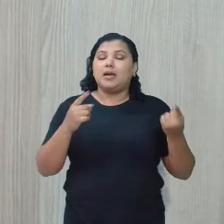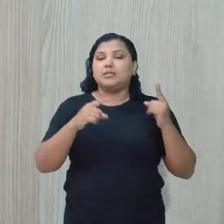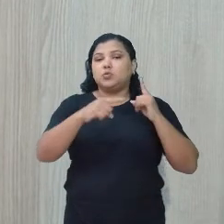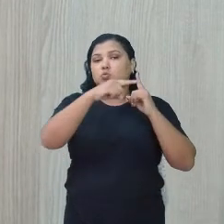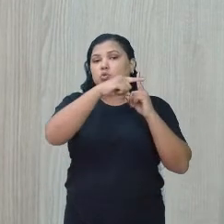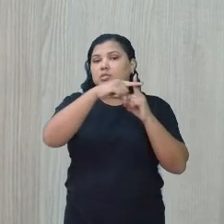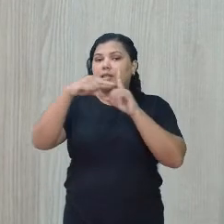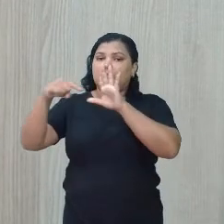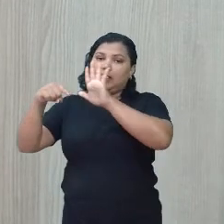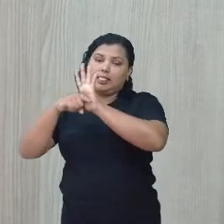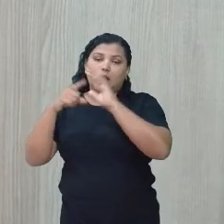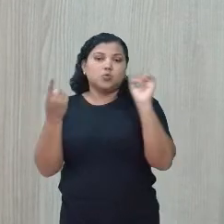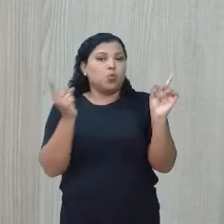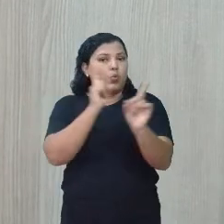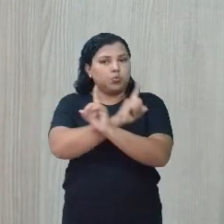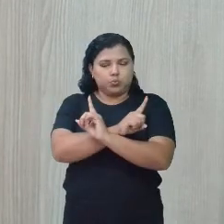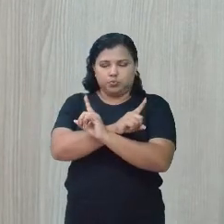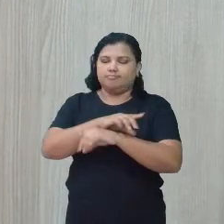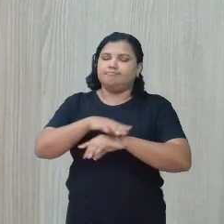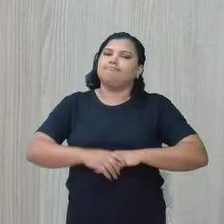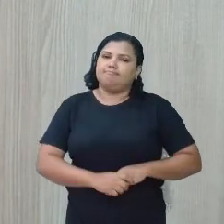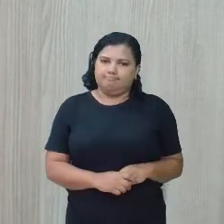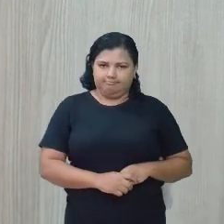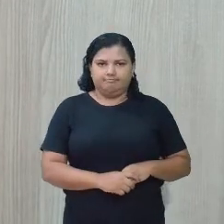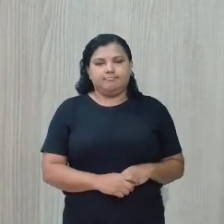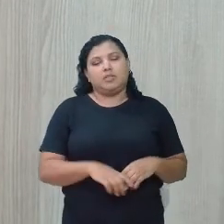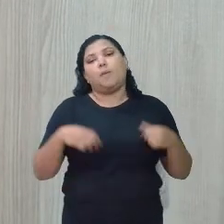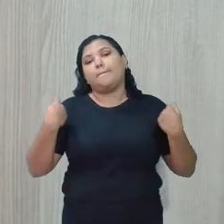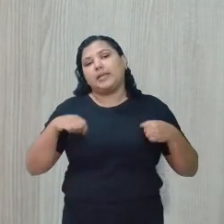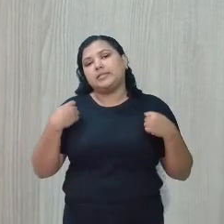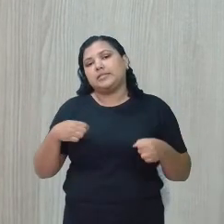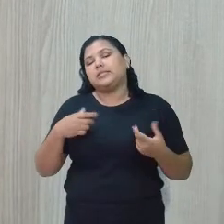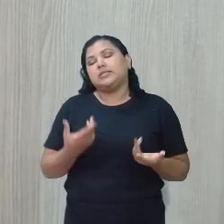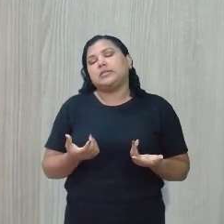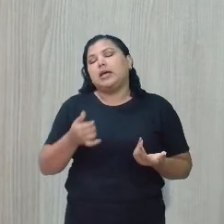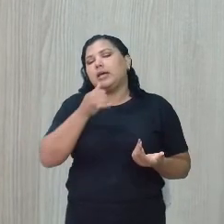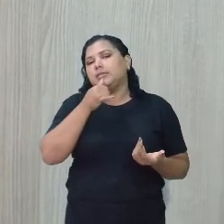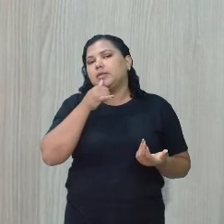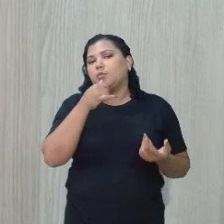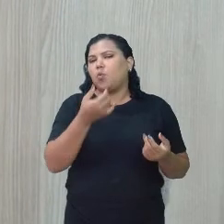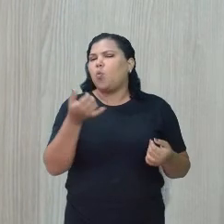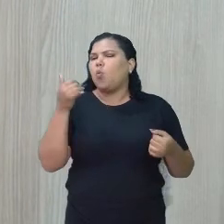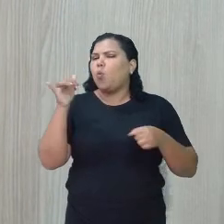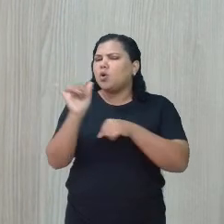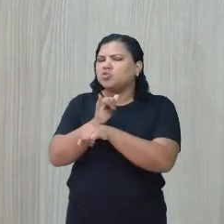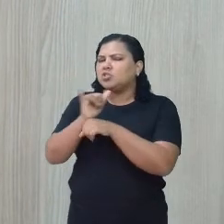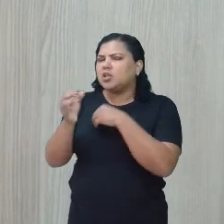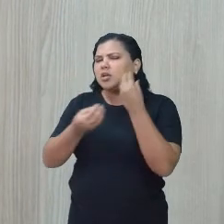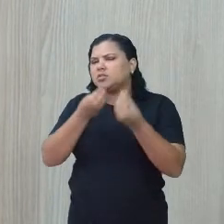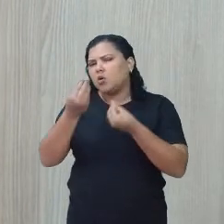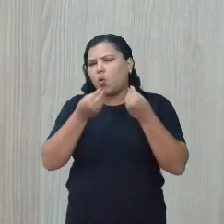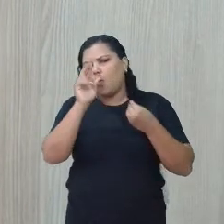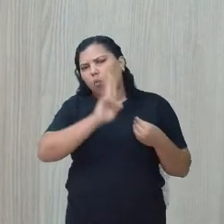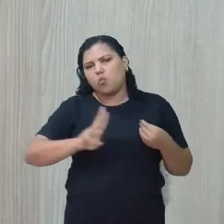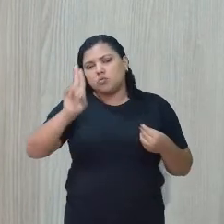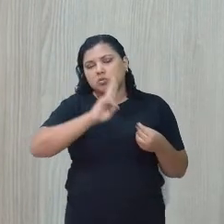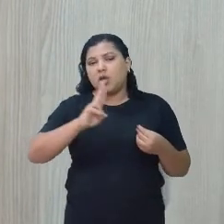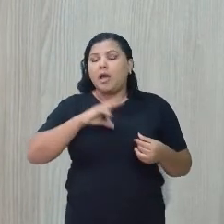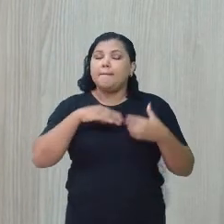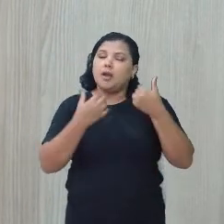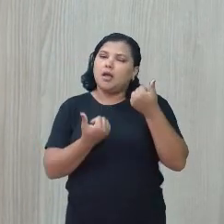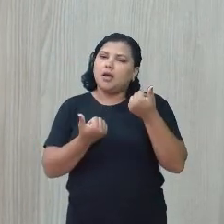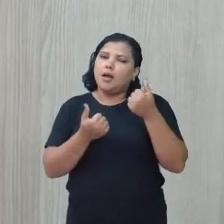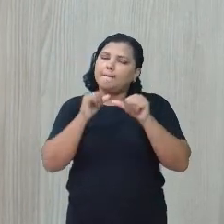sinais trocados, né? Um positivo e outro negativo. Então, a gente pode verificar qual seria a possibilidade de tornar aquele